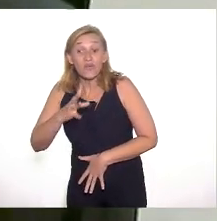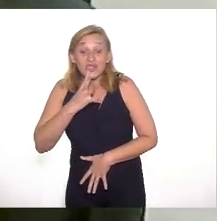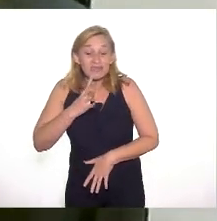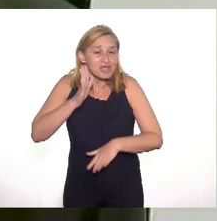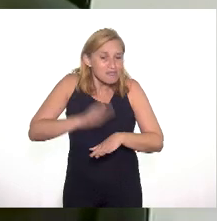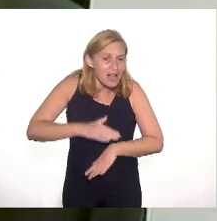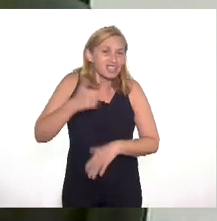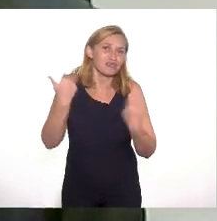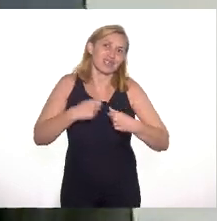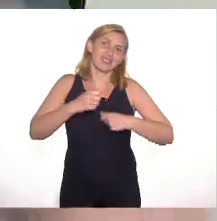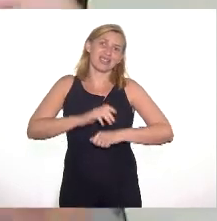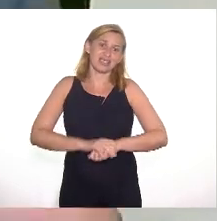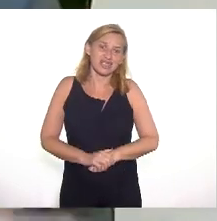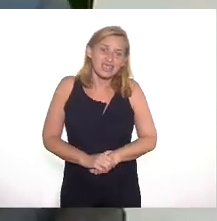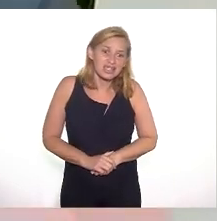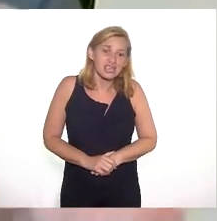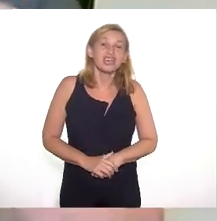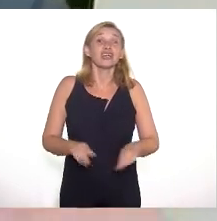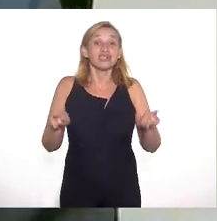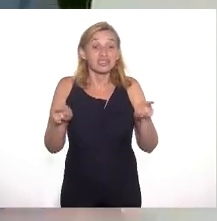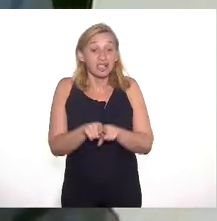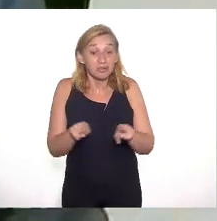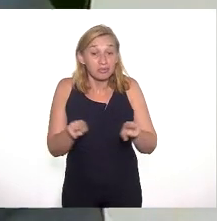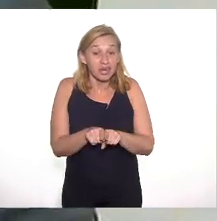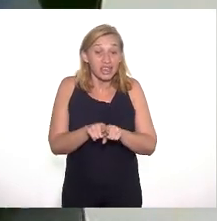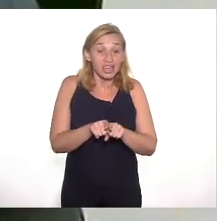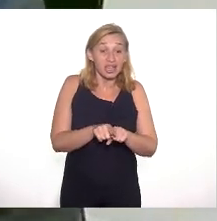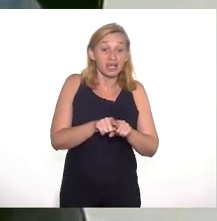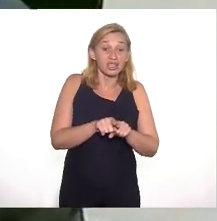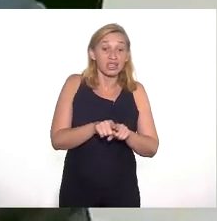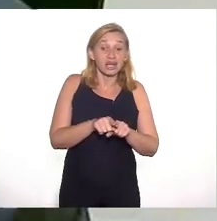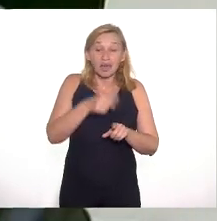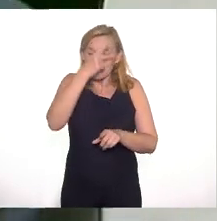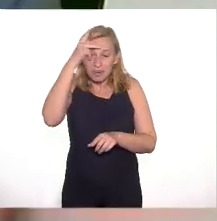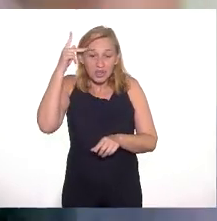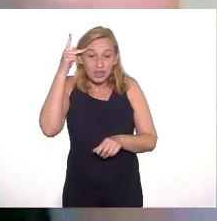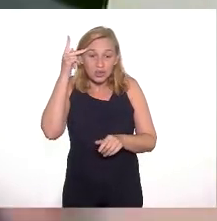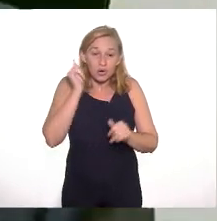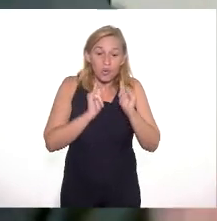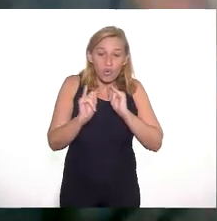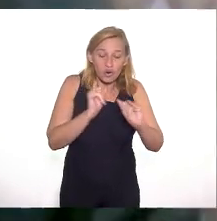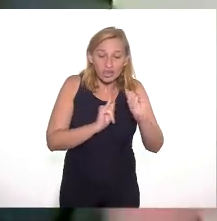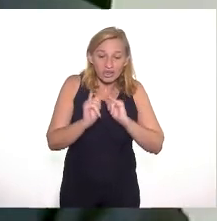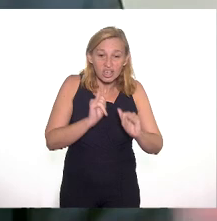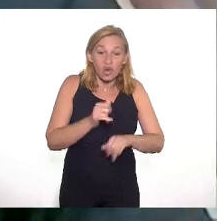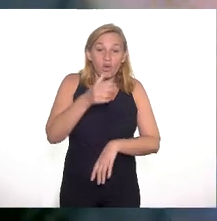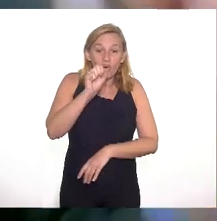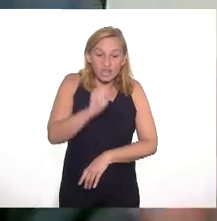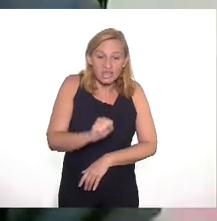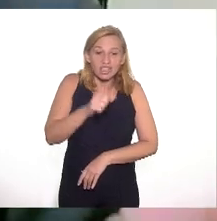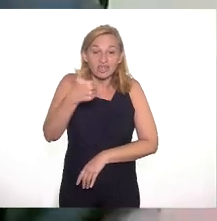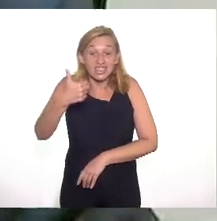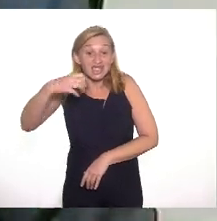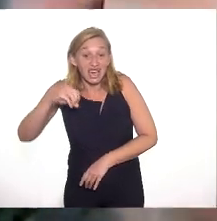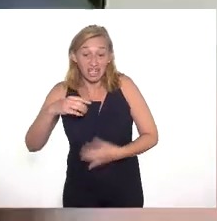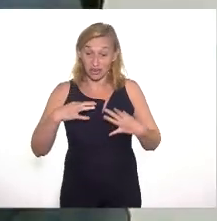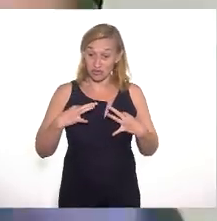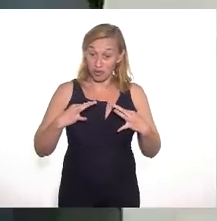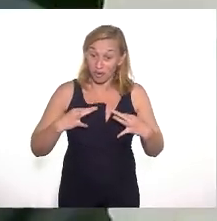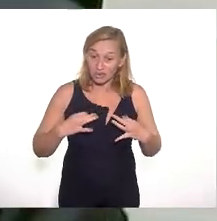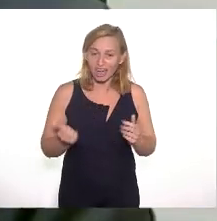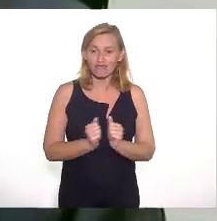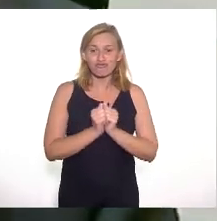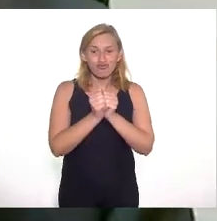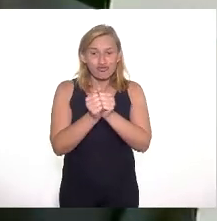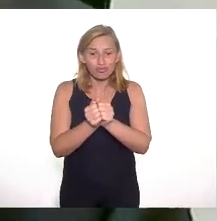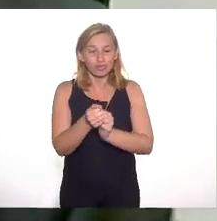mais precisa. A Liesa disponibilizou, através das suas agremiações, 810 voluntários que estarão